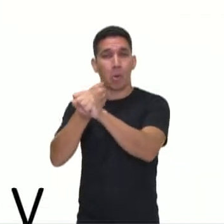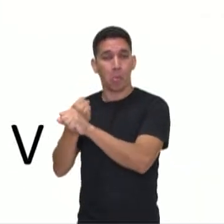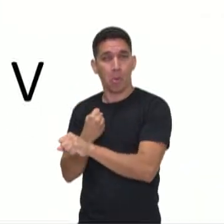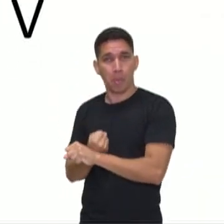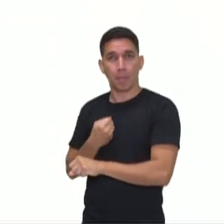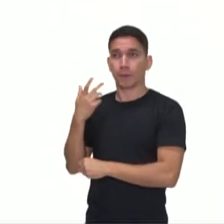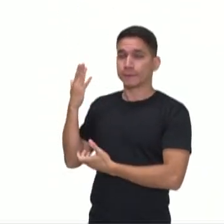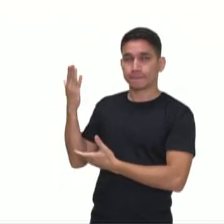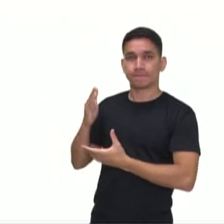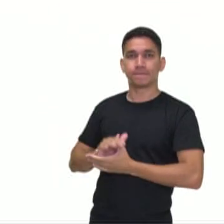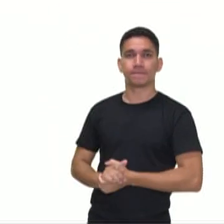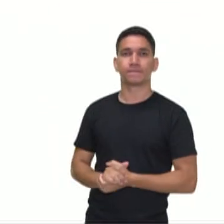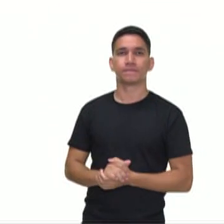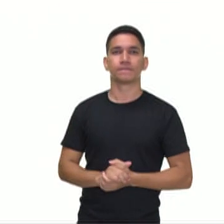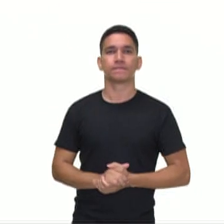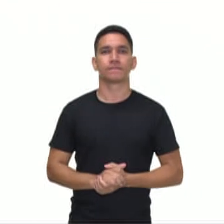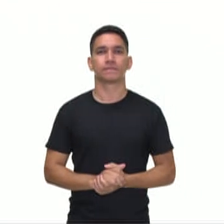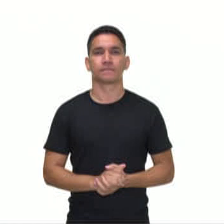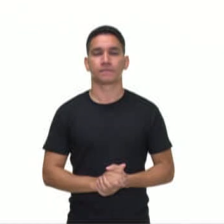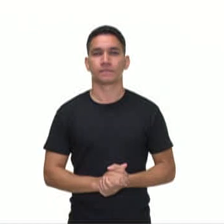dele, tá?